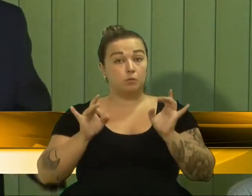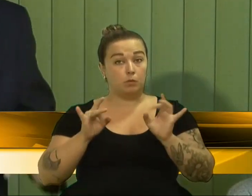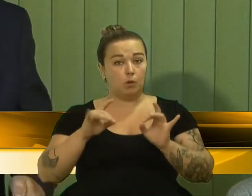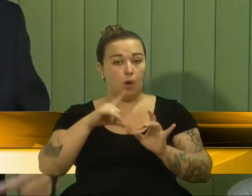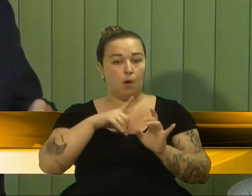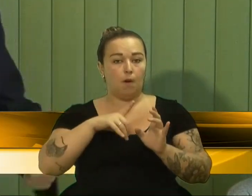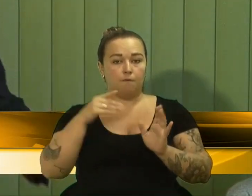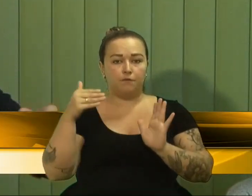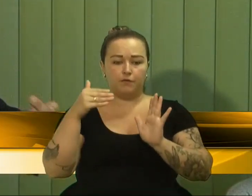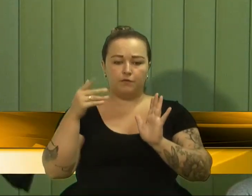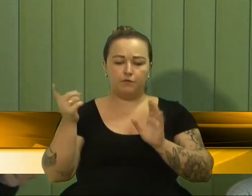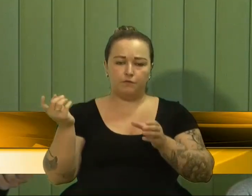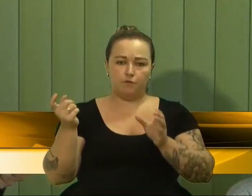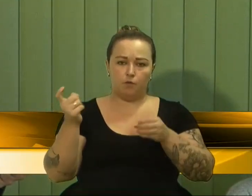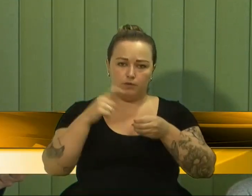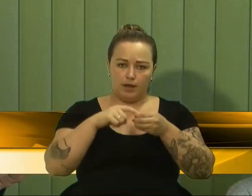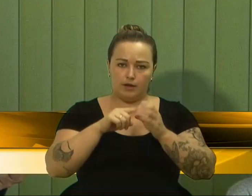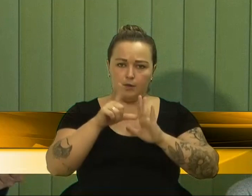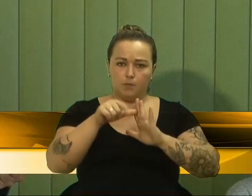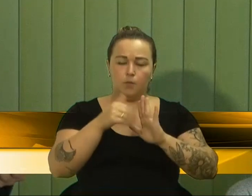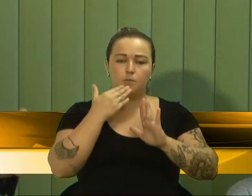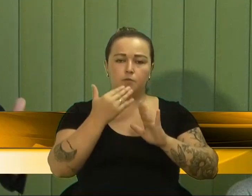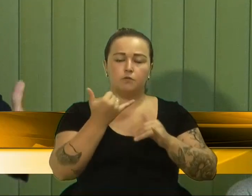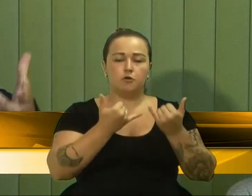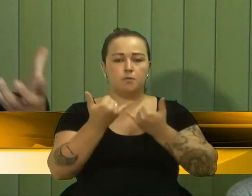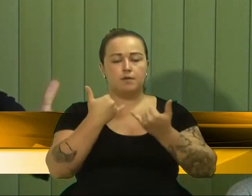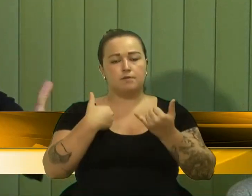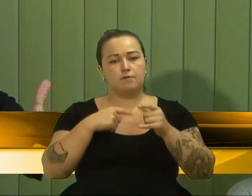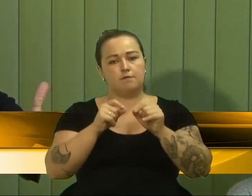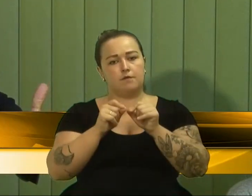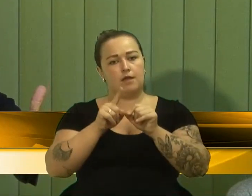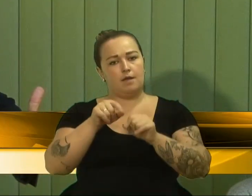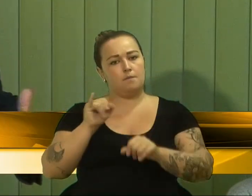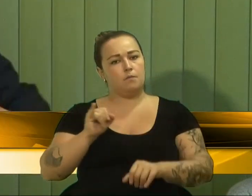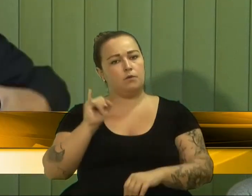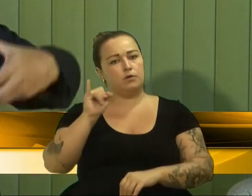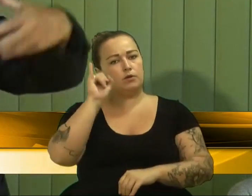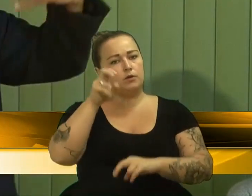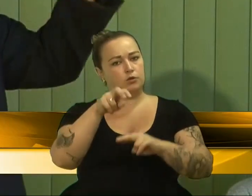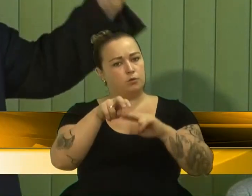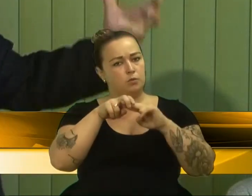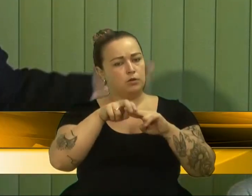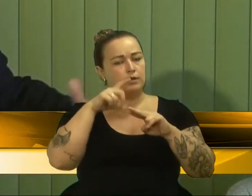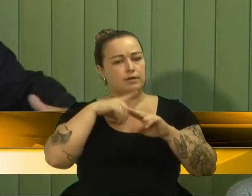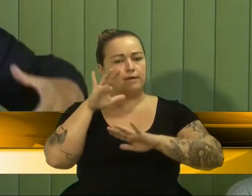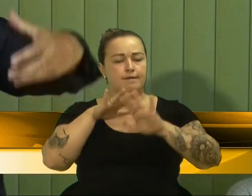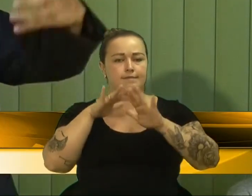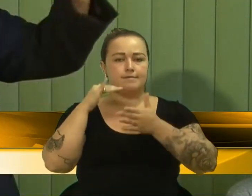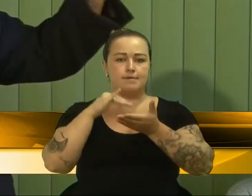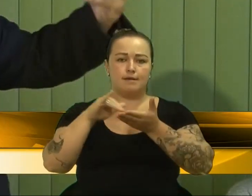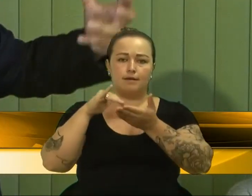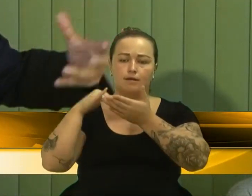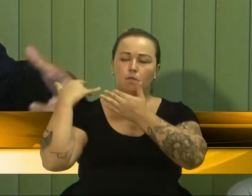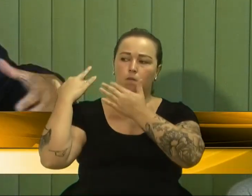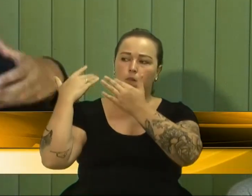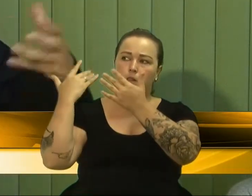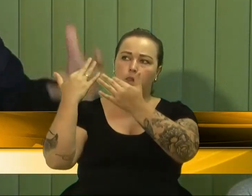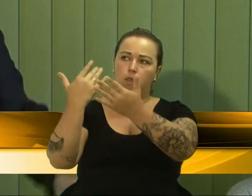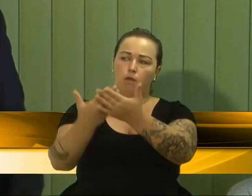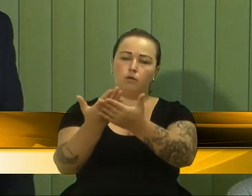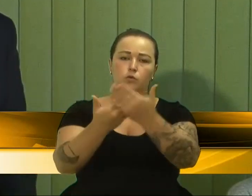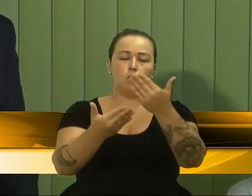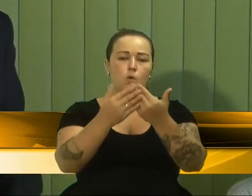vieram à tona a partir de um pedido de informações que eu fiz. Então é importante que a gente faça, passou pela secretária interina, passou pelo governo